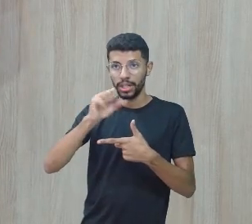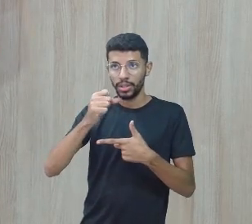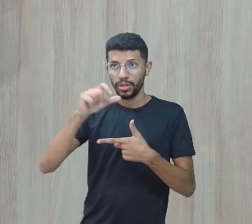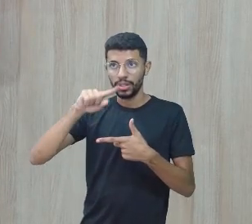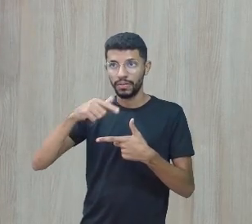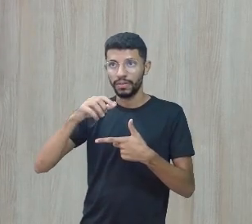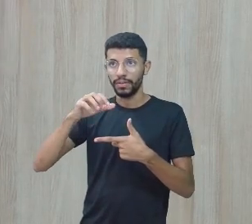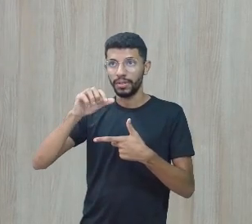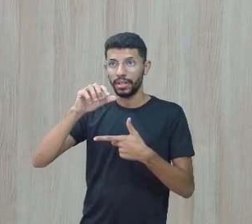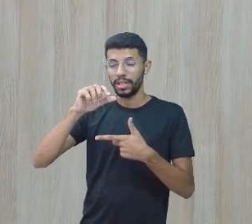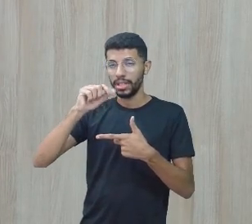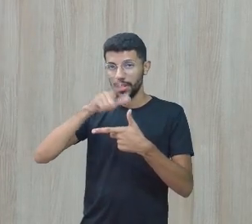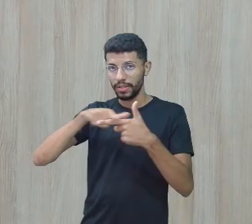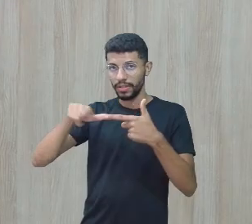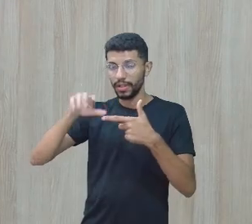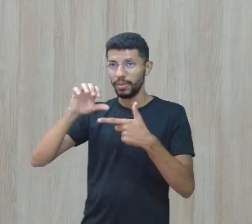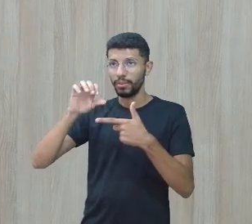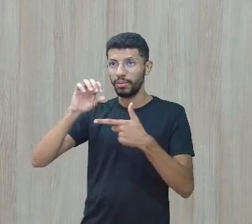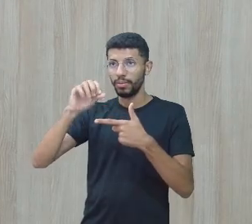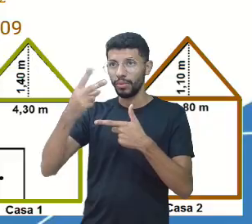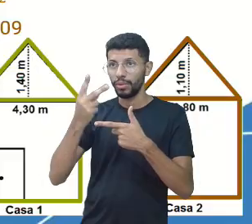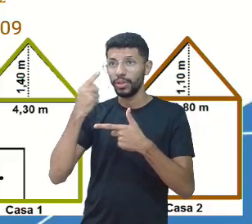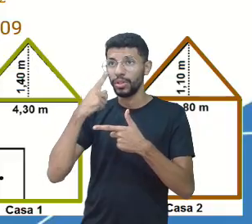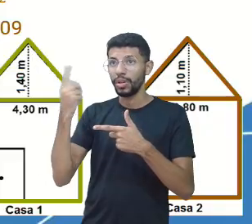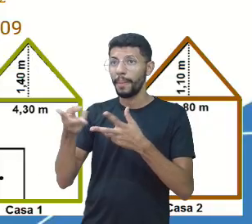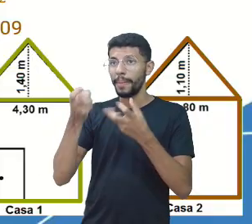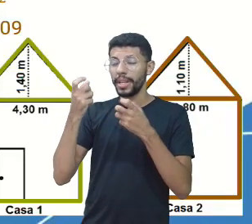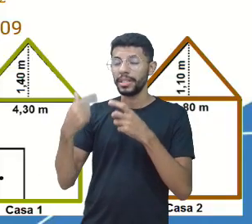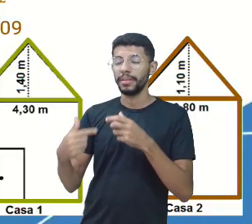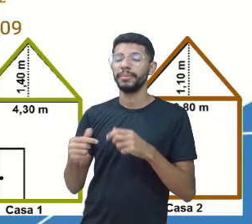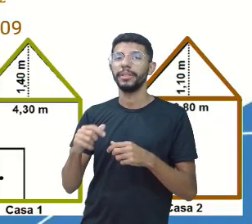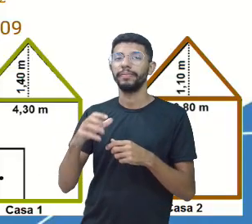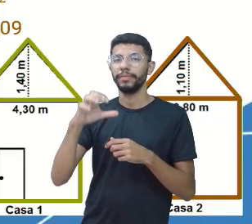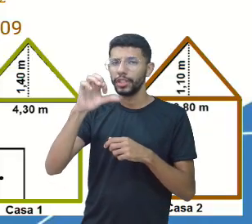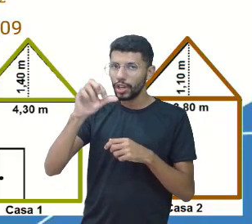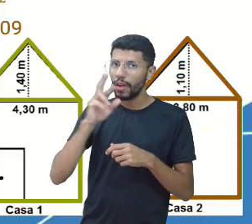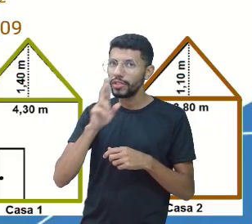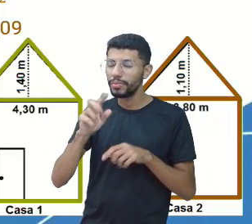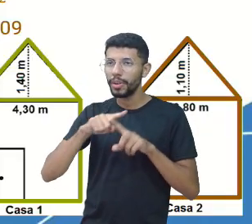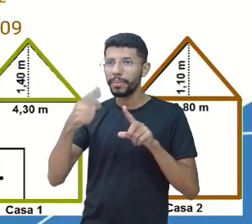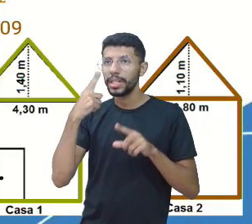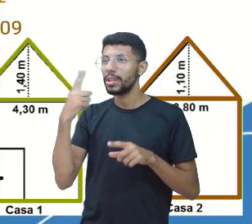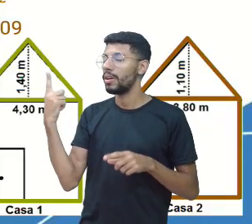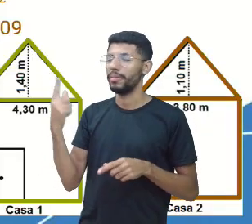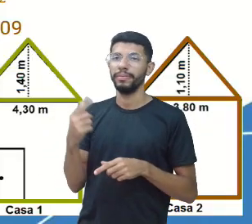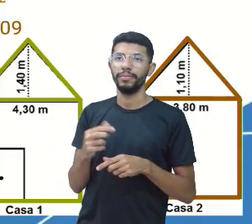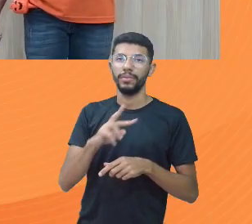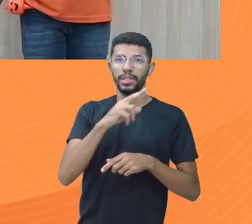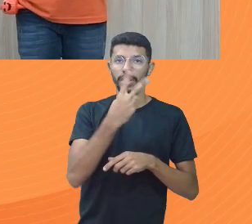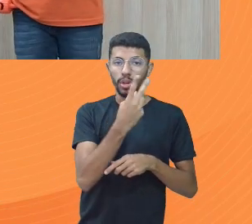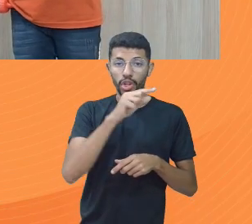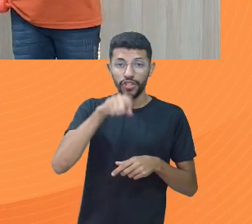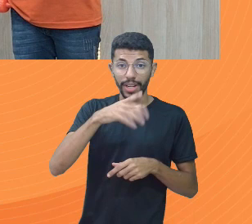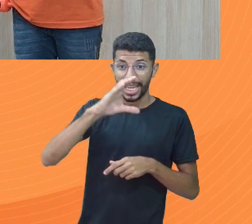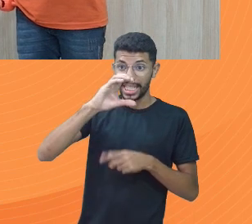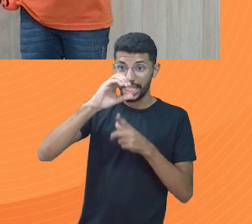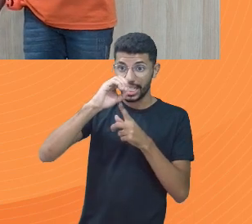9. Observem que eu botei um 0 e depois coloquei o 9. Eu não botei